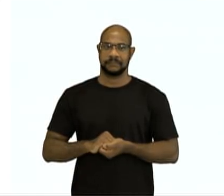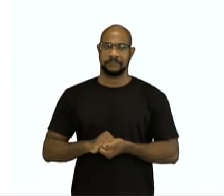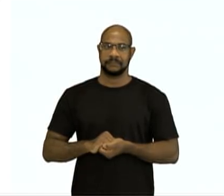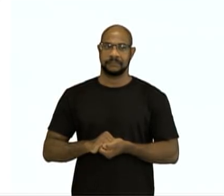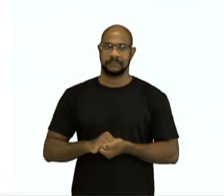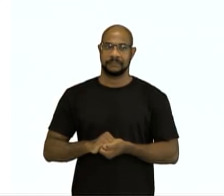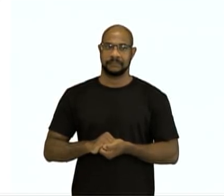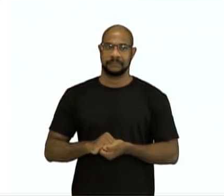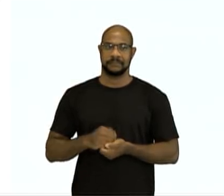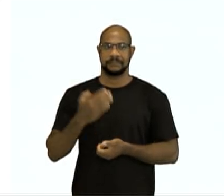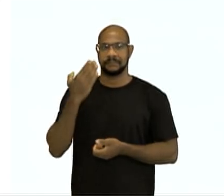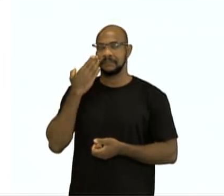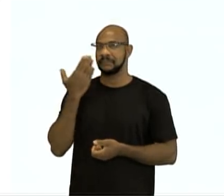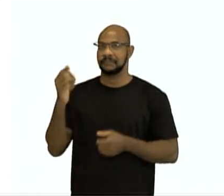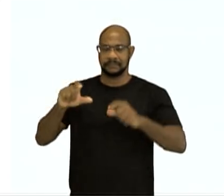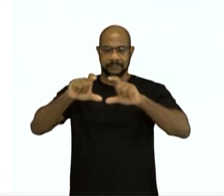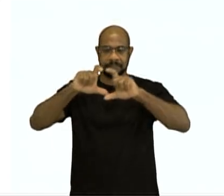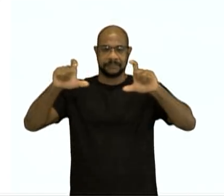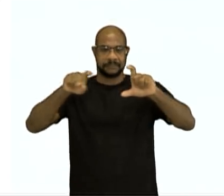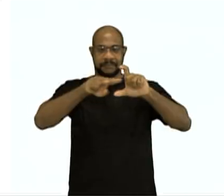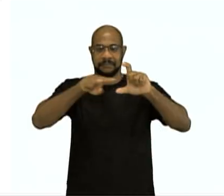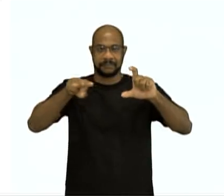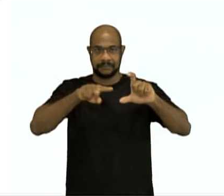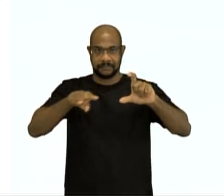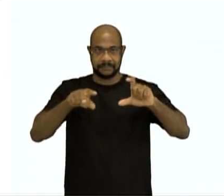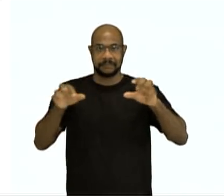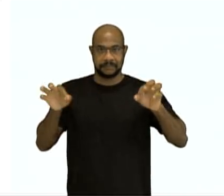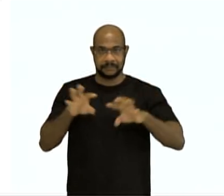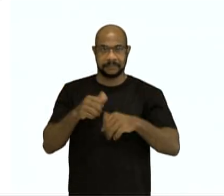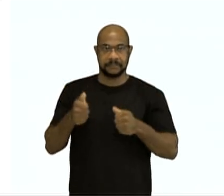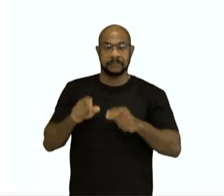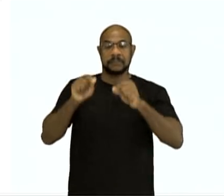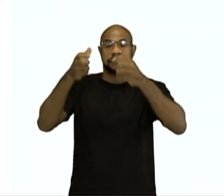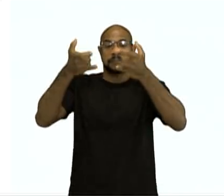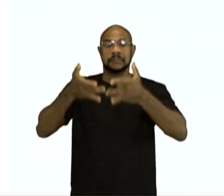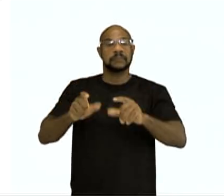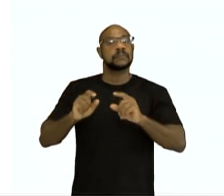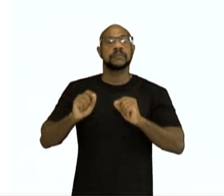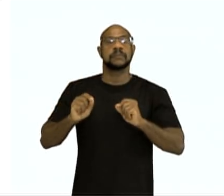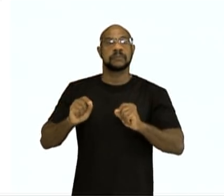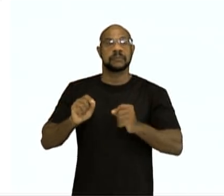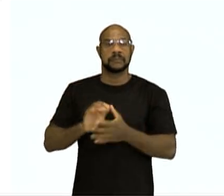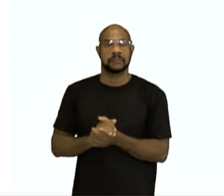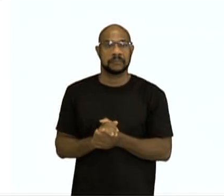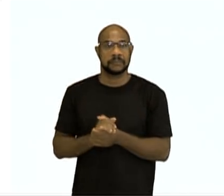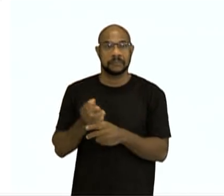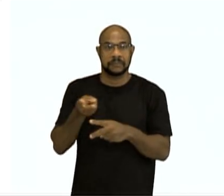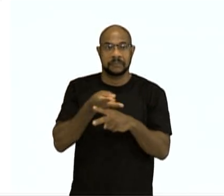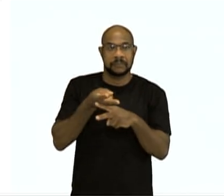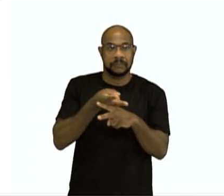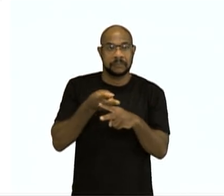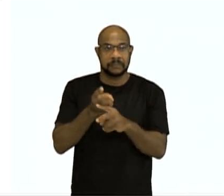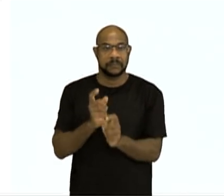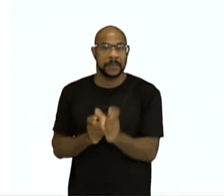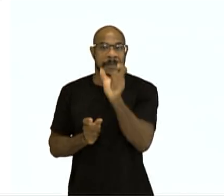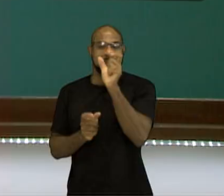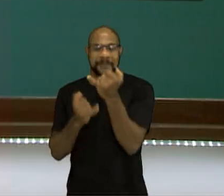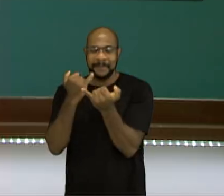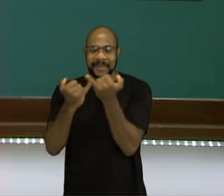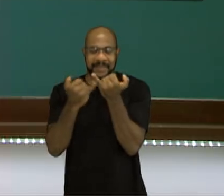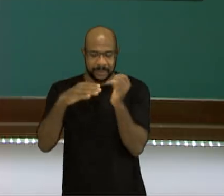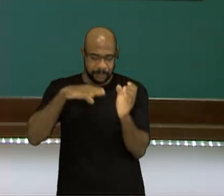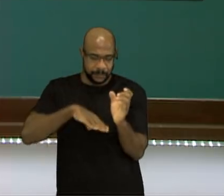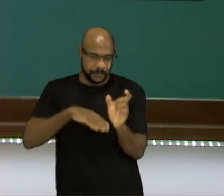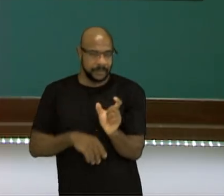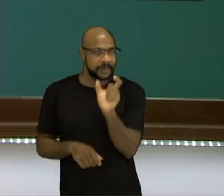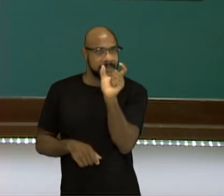segundo parágrafo, primeiro parágrafo. Muito bem. O que está falando? Vamos então procurar as nossas palavras cognatas. Tem